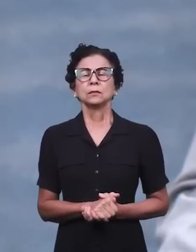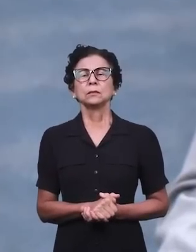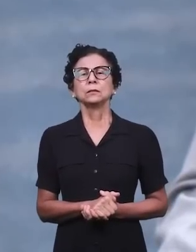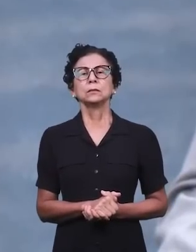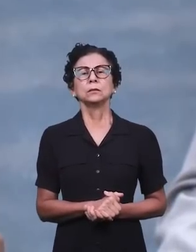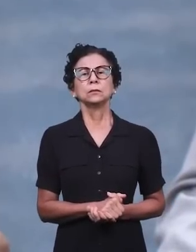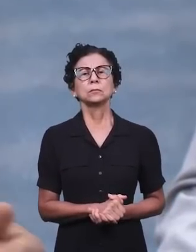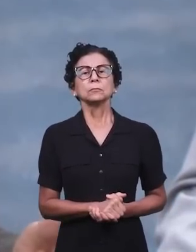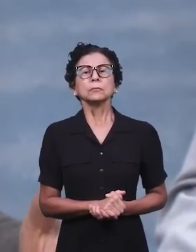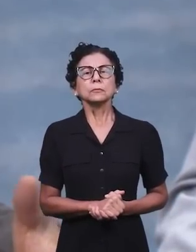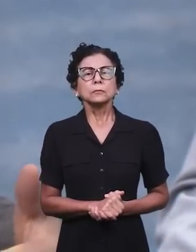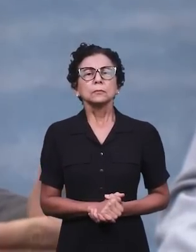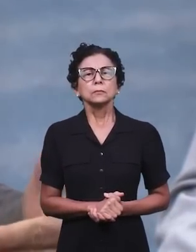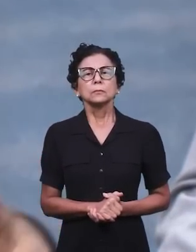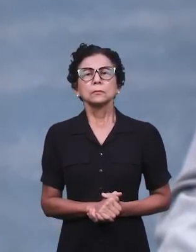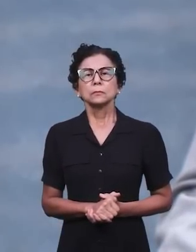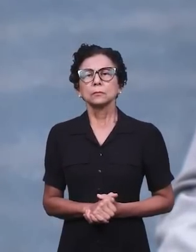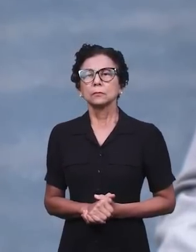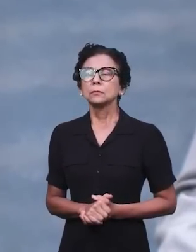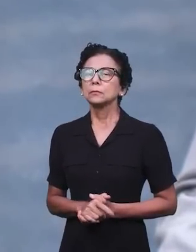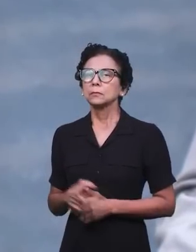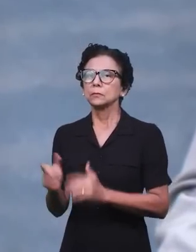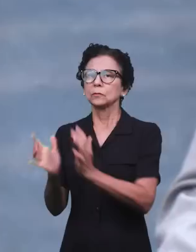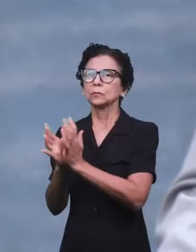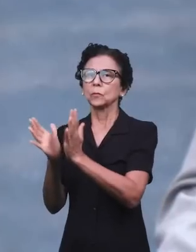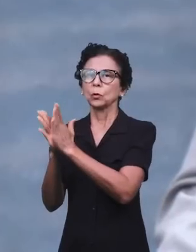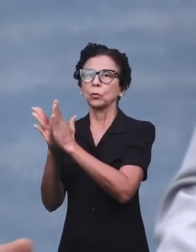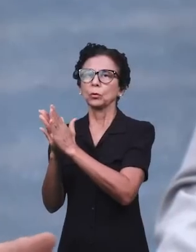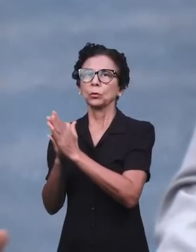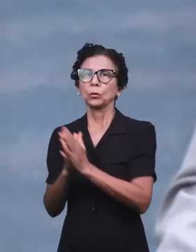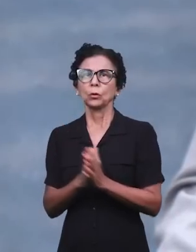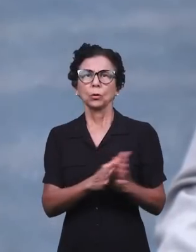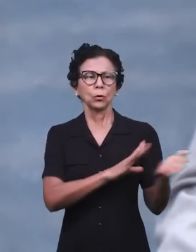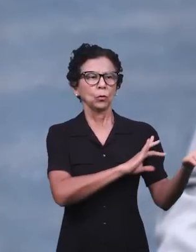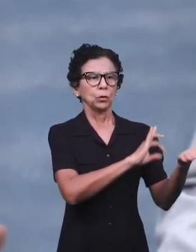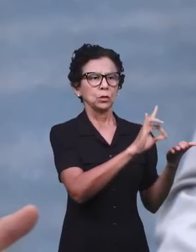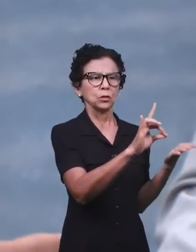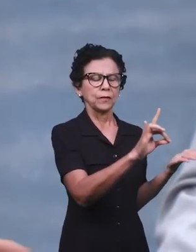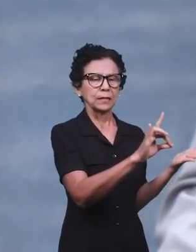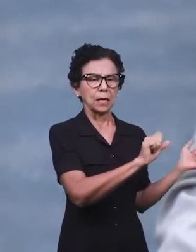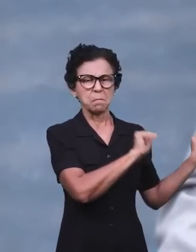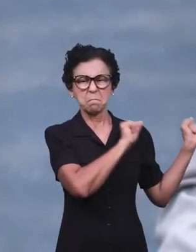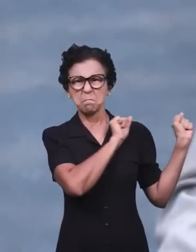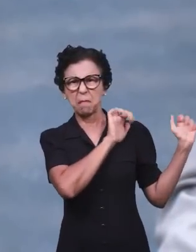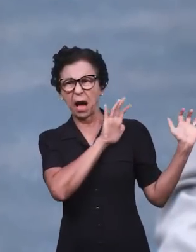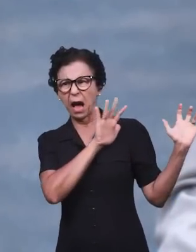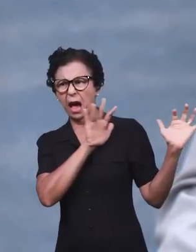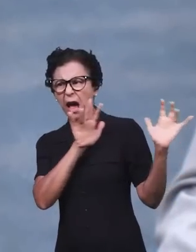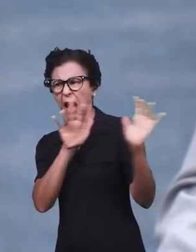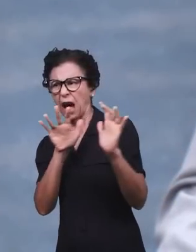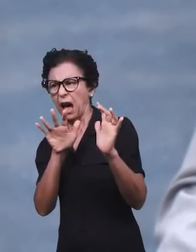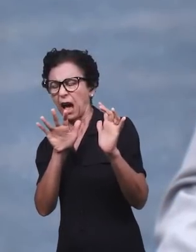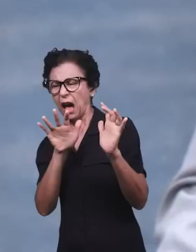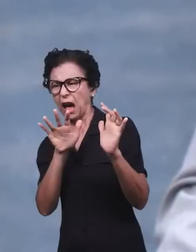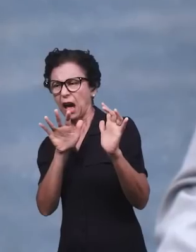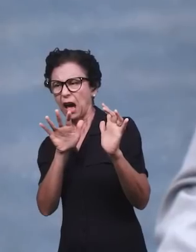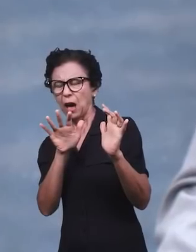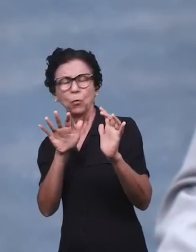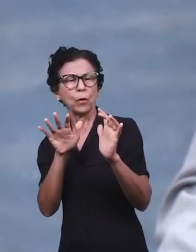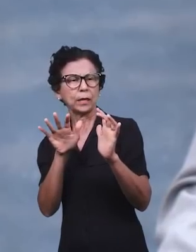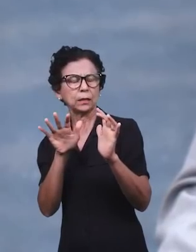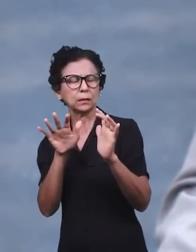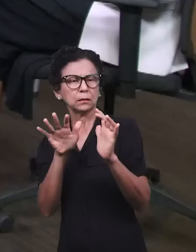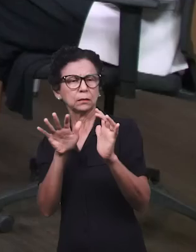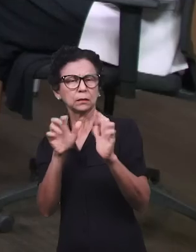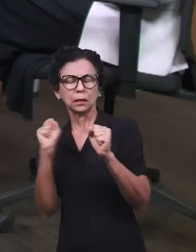chegou lá, quando a turma do combate chegou, cadê todo mundo? Todo mundo vencido. Não deram um tiro, né?